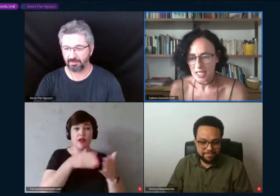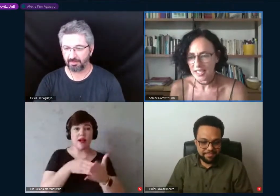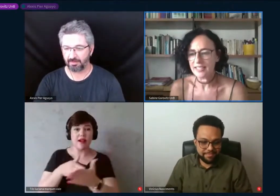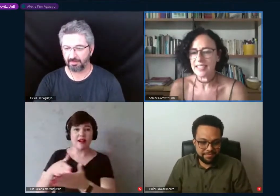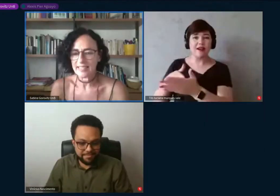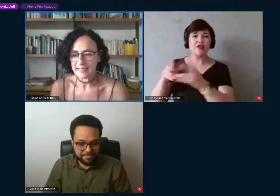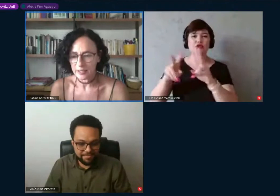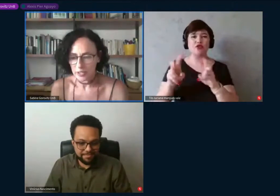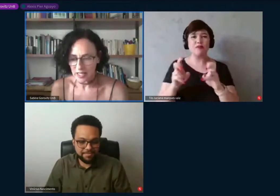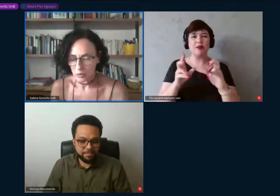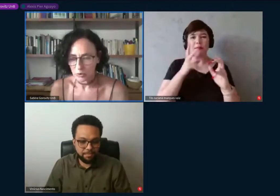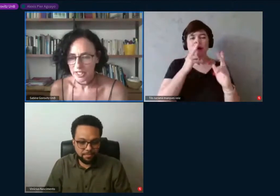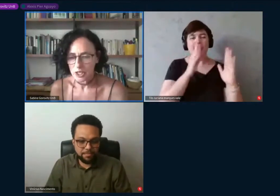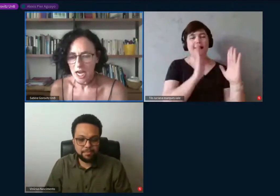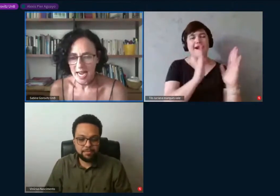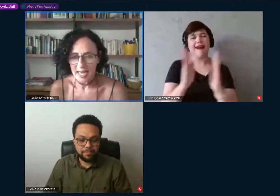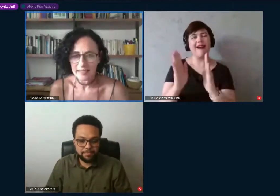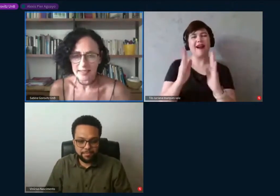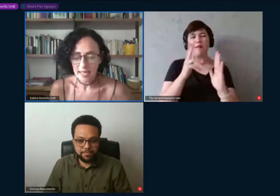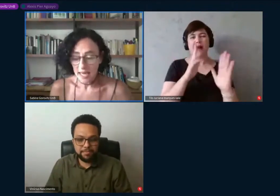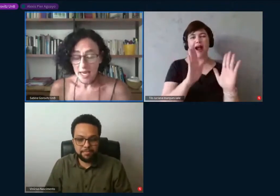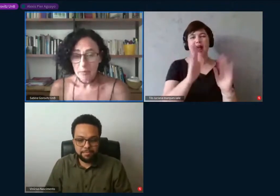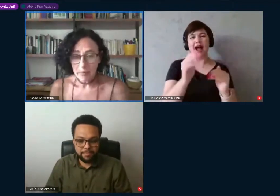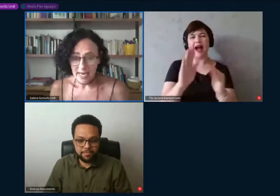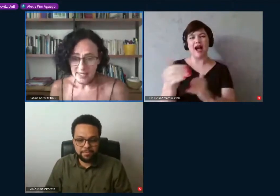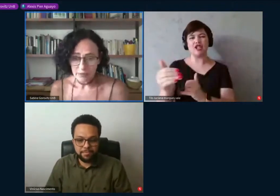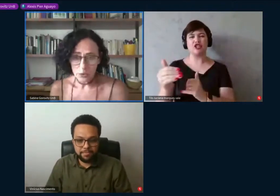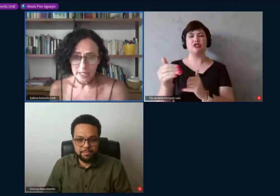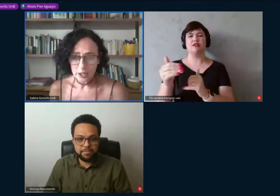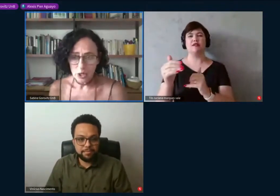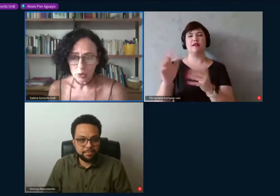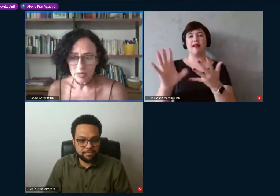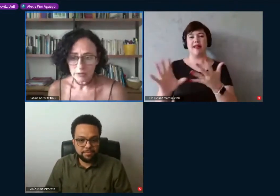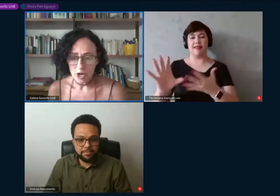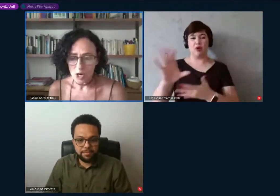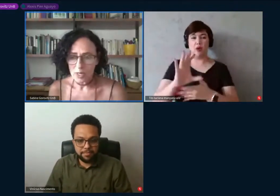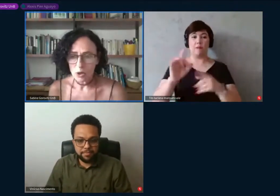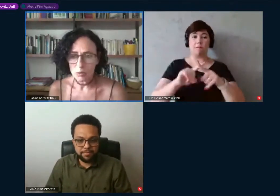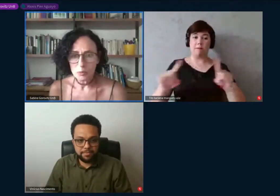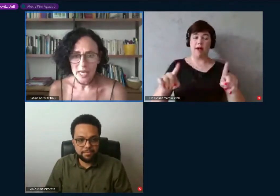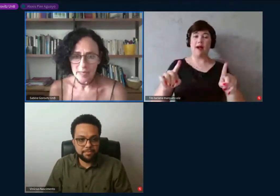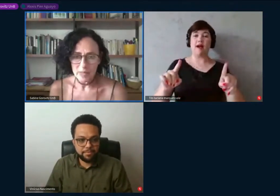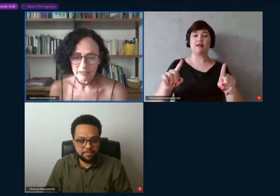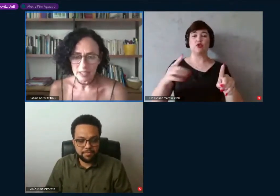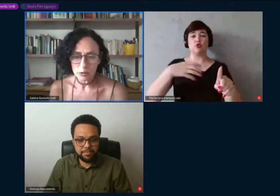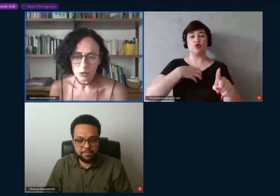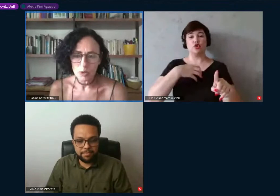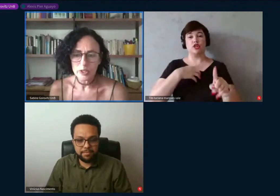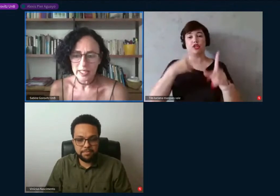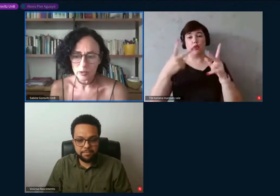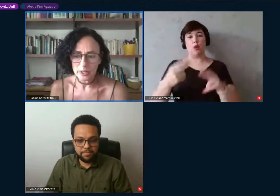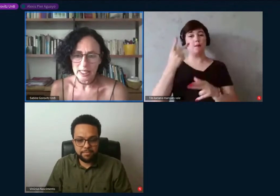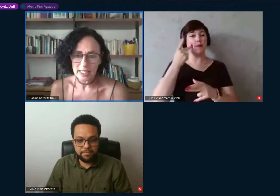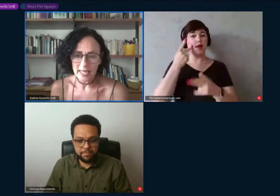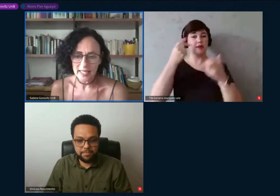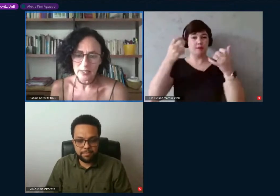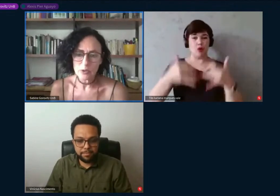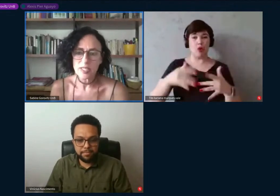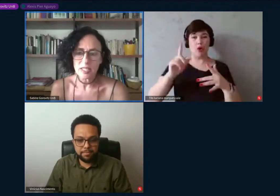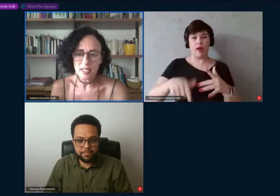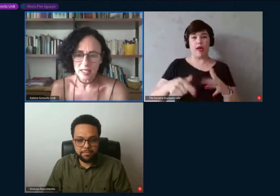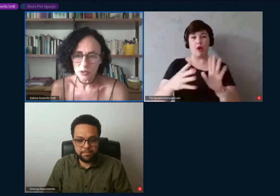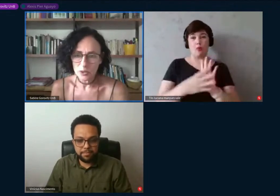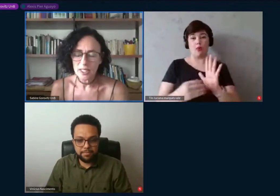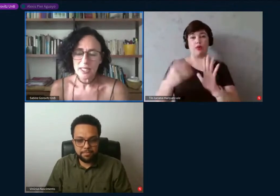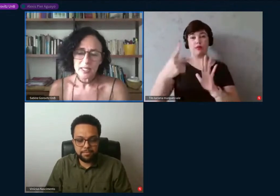das caixinhas, das categorias muito fechadas. Mas foi, de alguma forma, como o Pierre bem falou, o modelo que